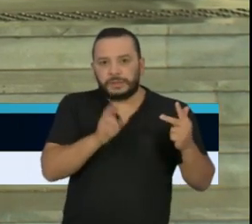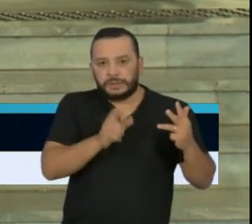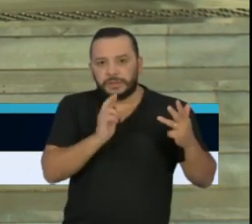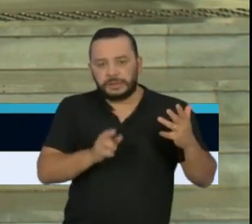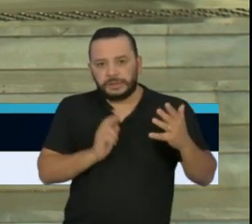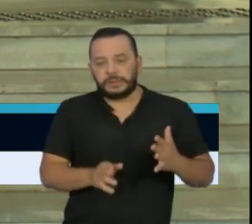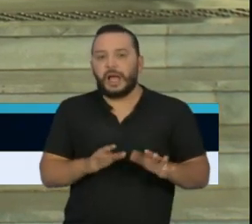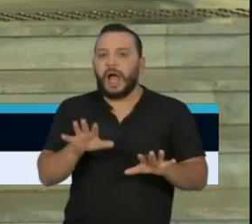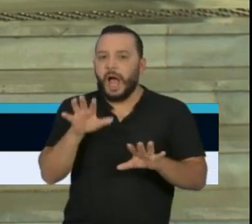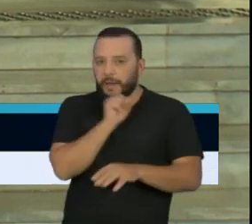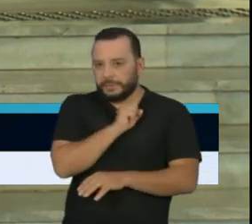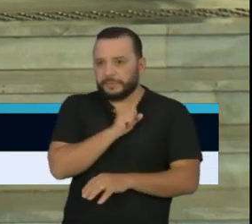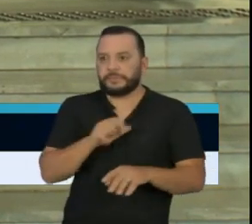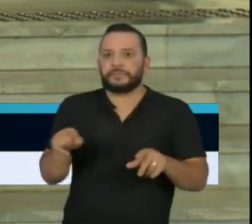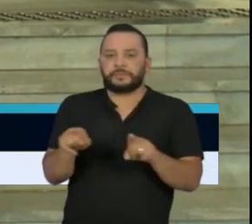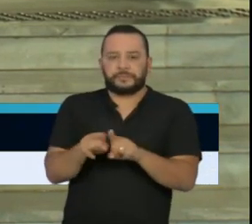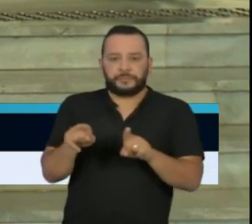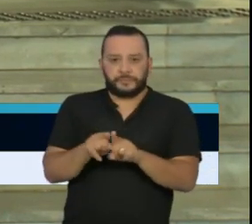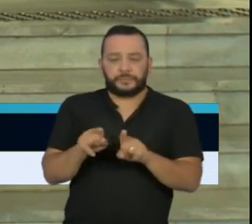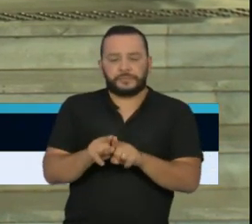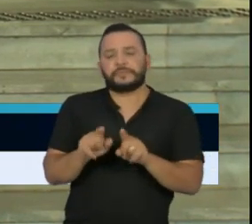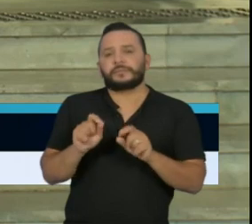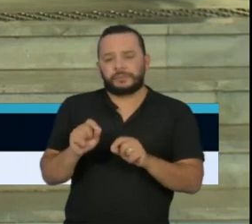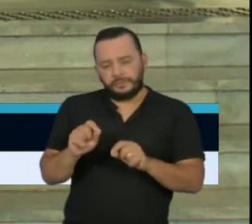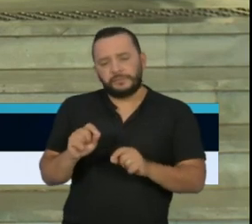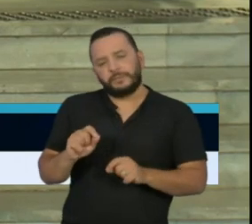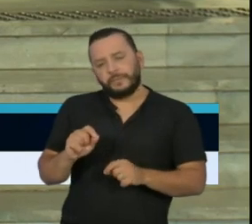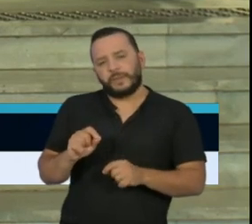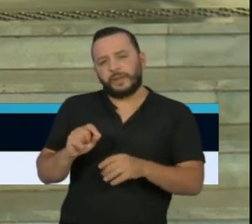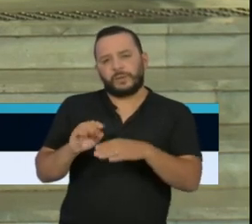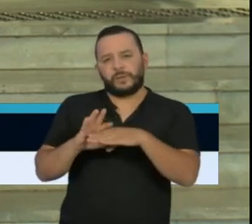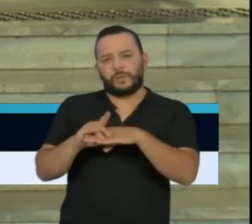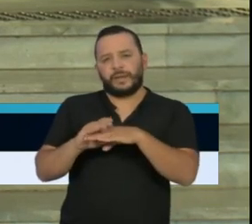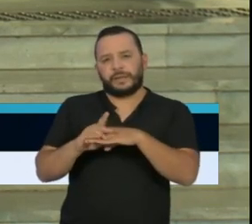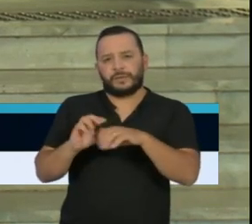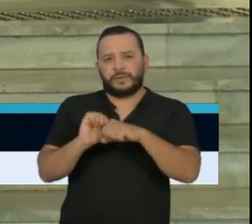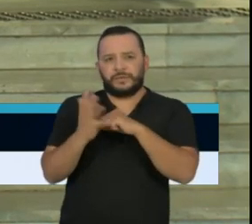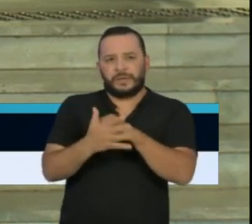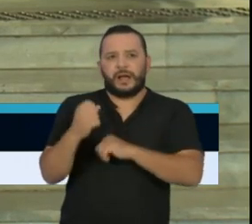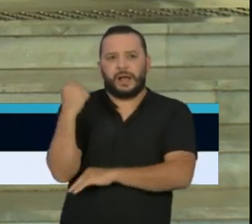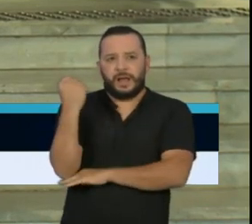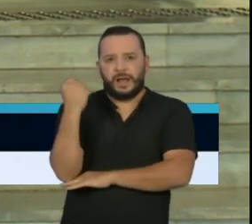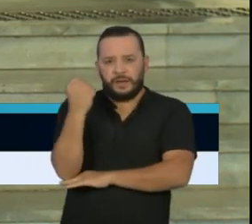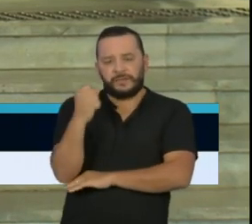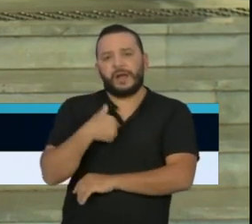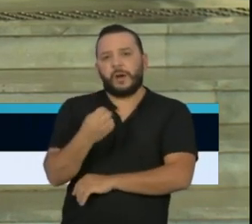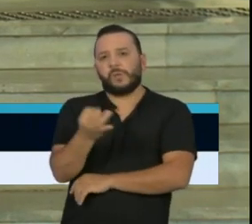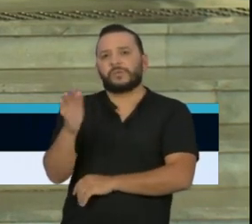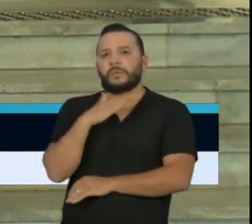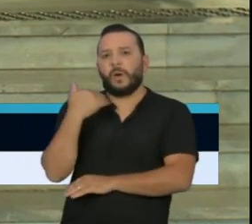Um outro motivo seria a própria gravidade da doença, que levando a óbito alguns pacientes.